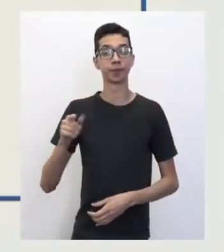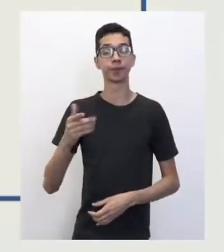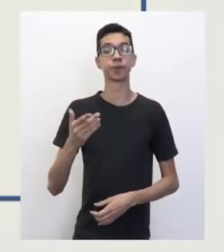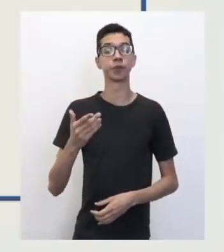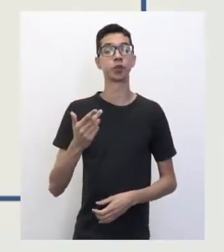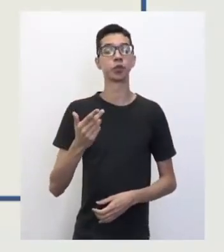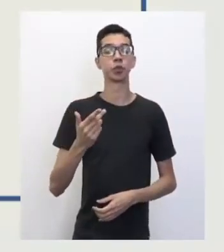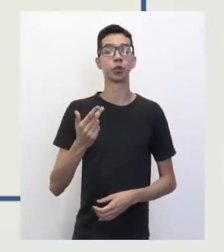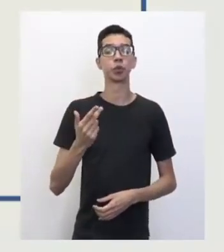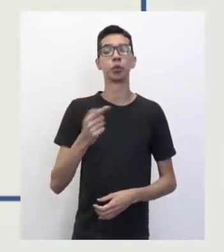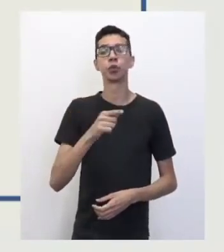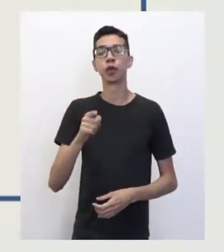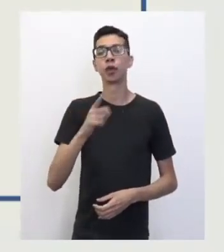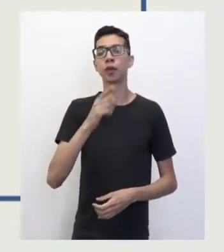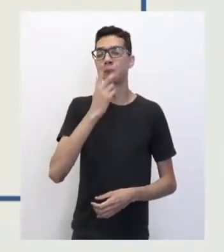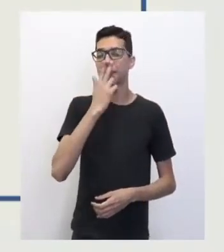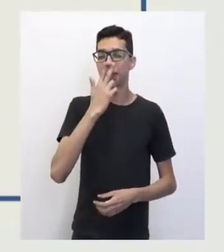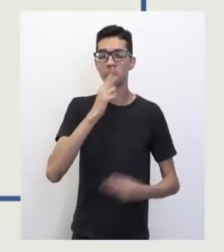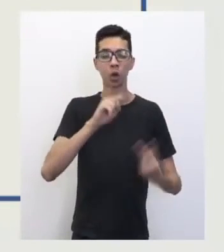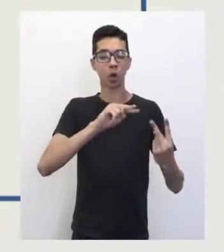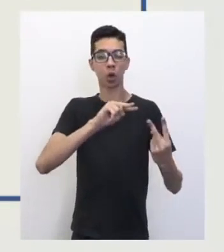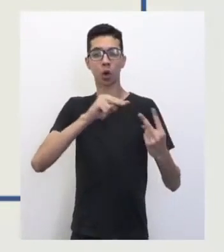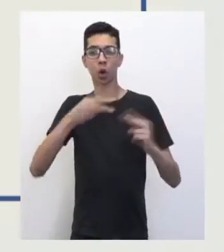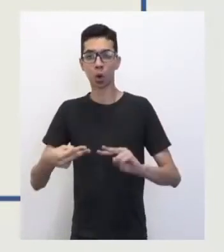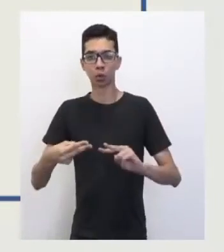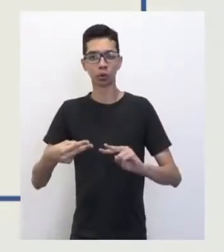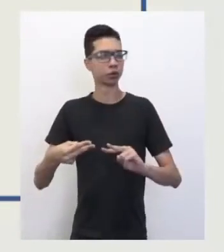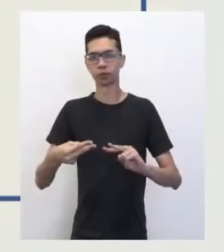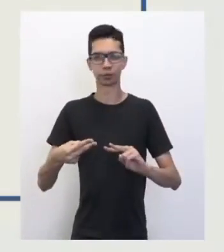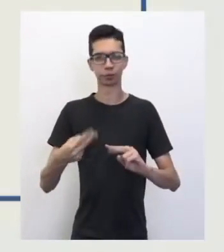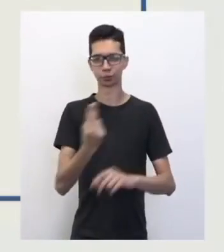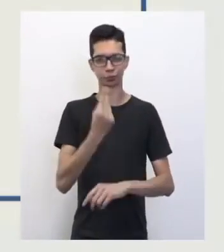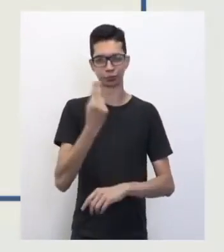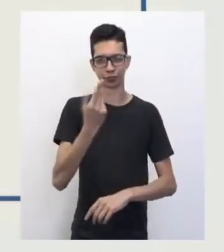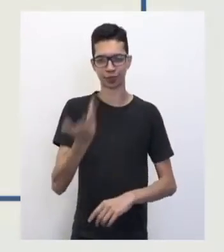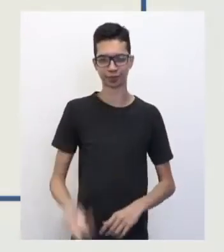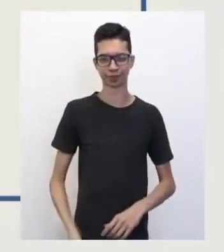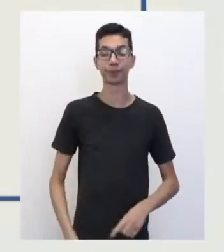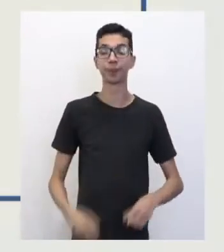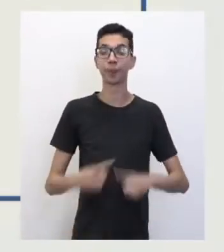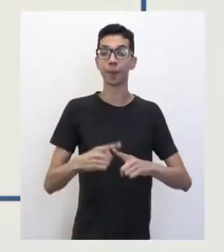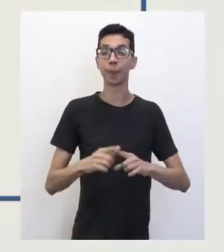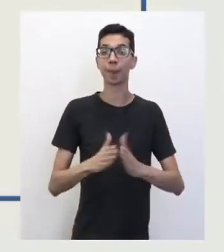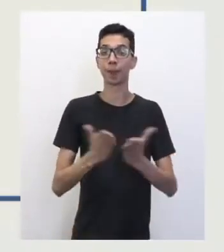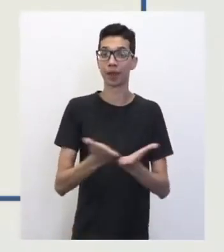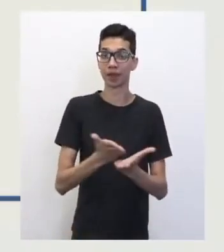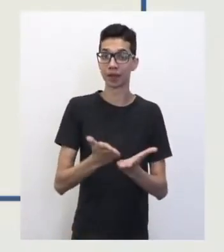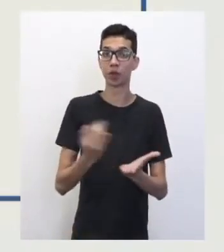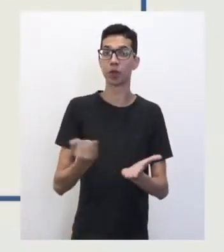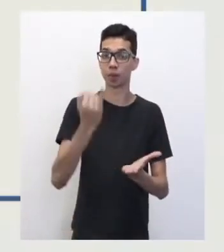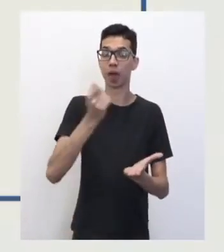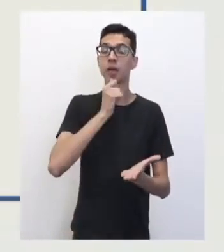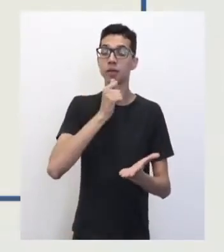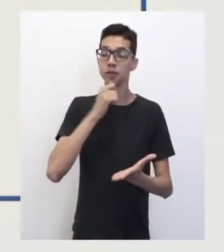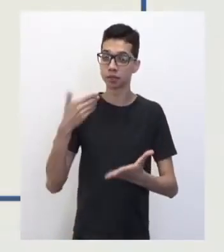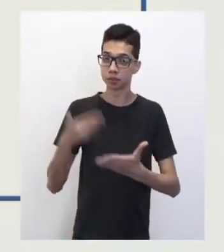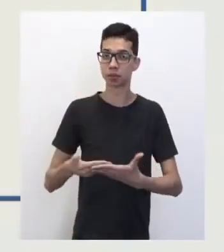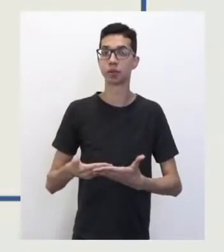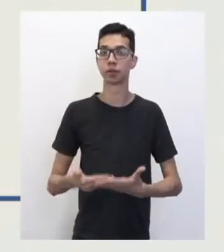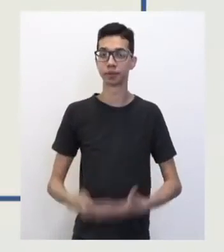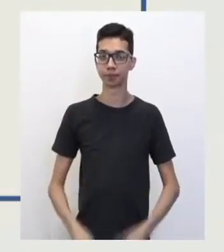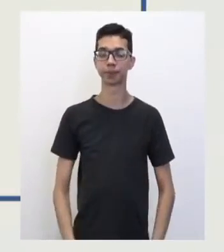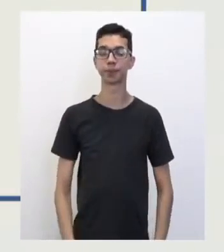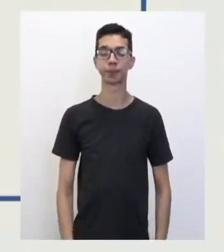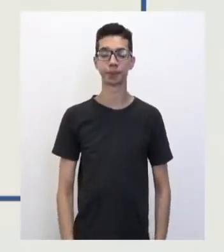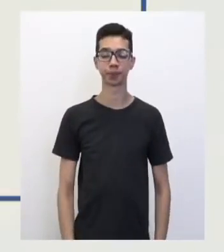dizer o contrário. É inegável, não há como a gente negar que os livros ainda são muito importantes nas nossas vidas.